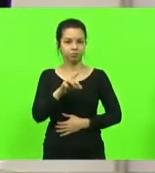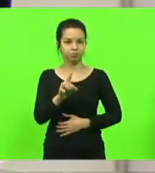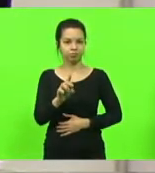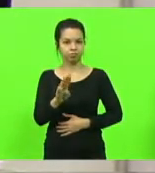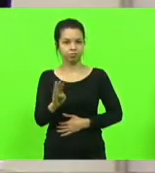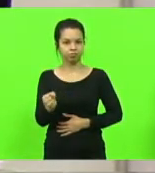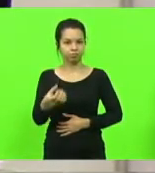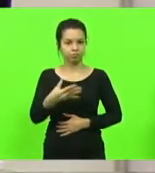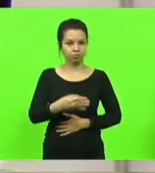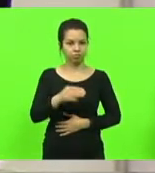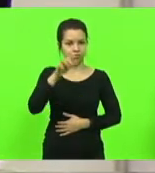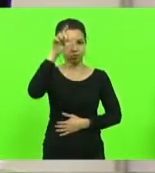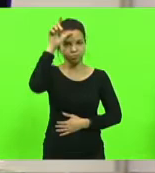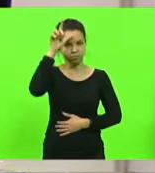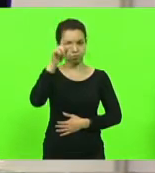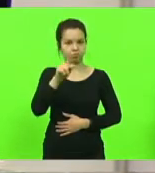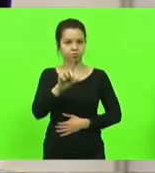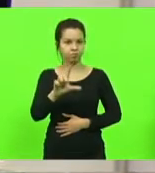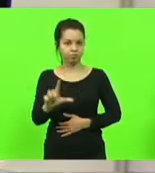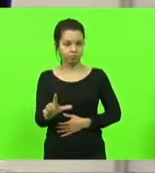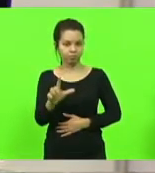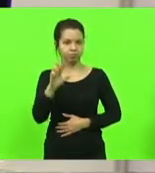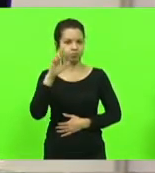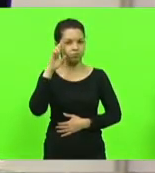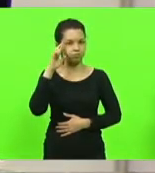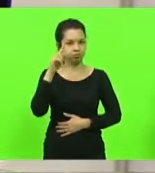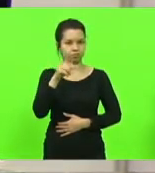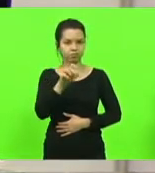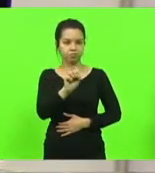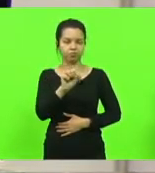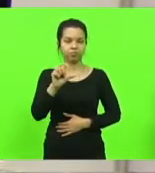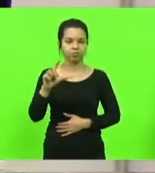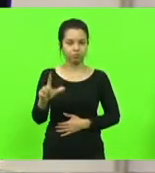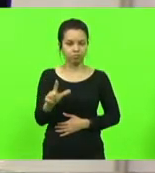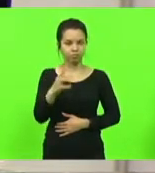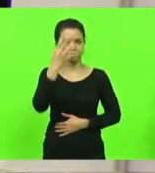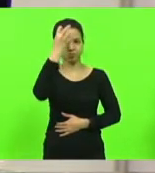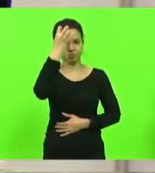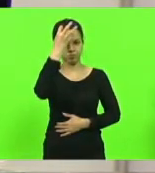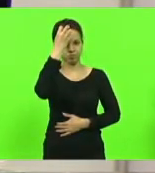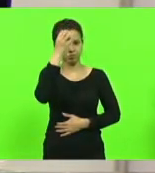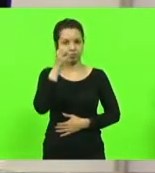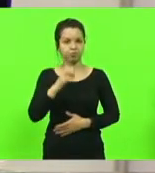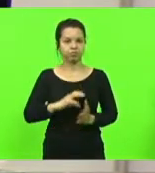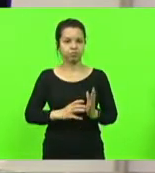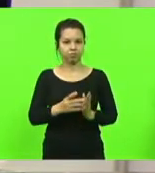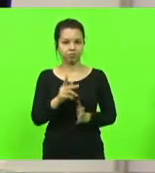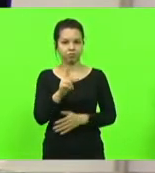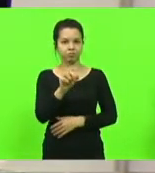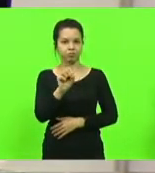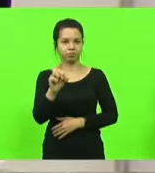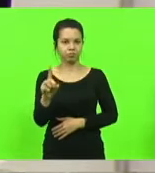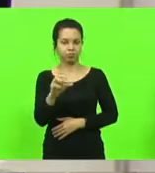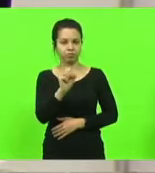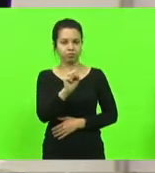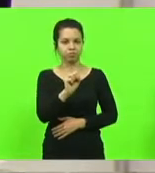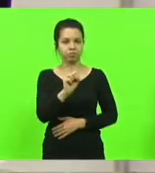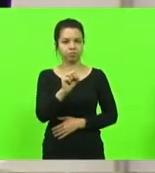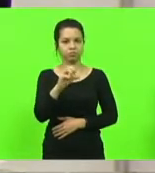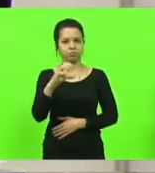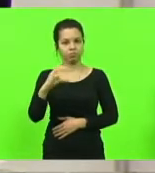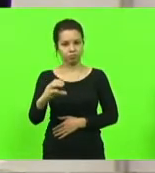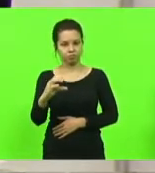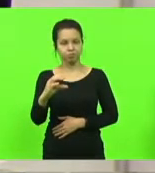Novo, Sargento Lima, PL, Ricardo Alba, PSL, Ismael dos Santos, Bloco PSD-PSC e a